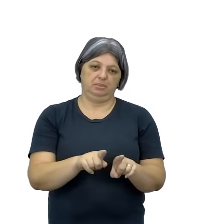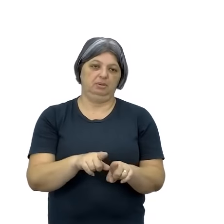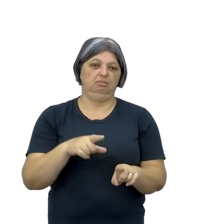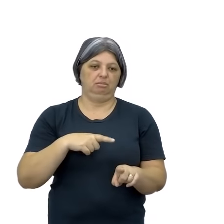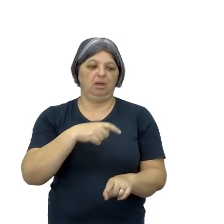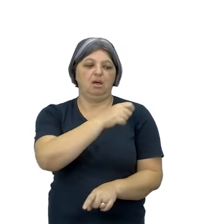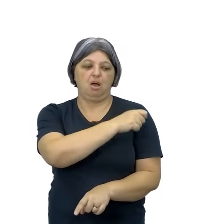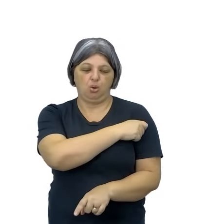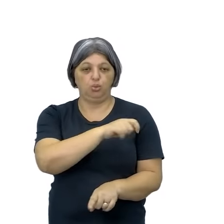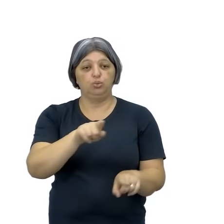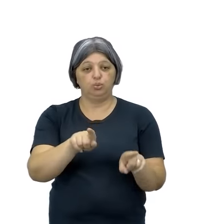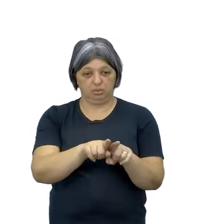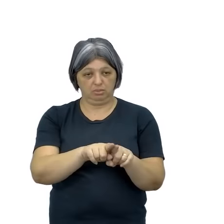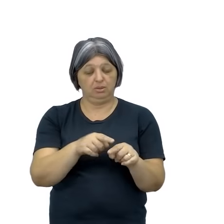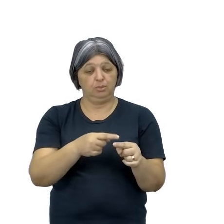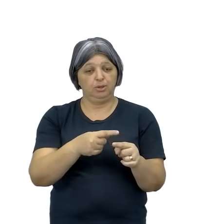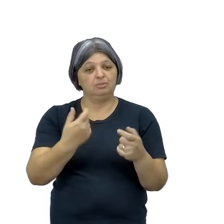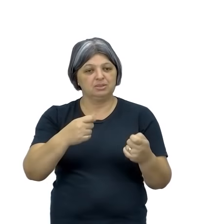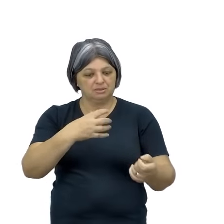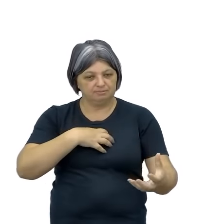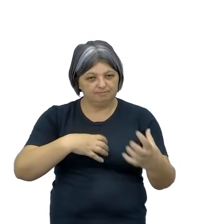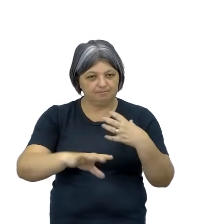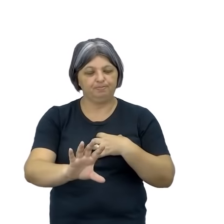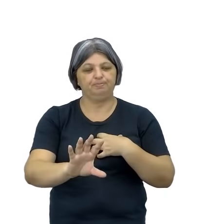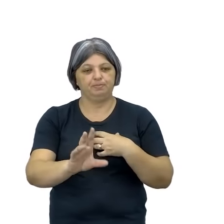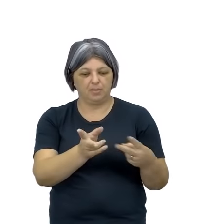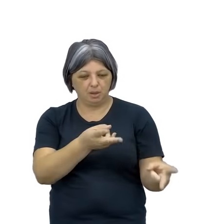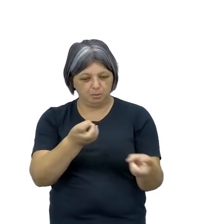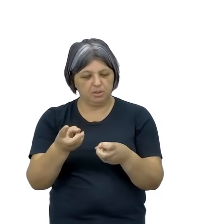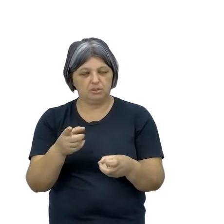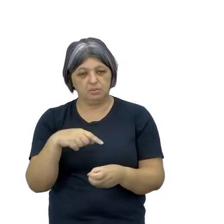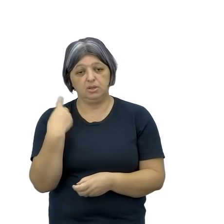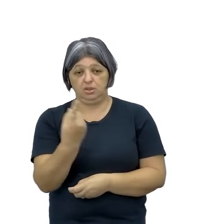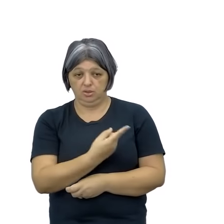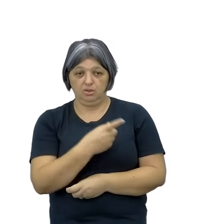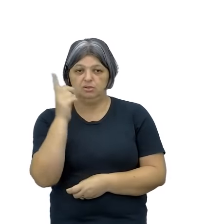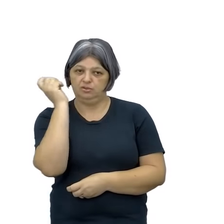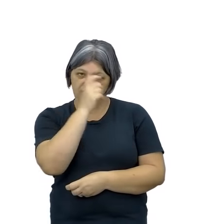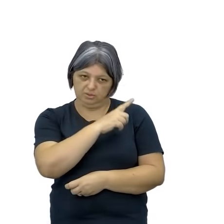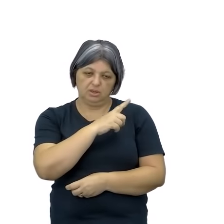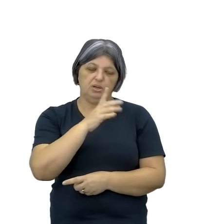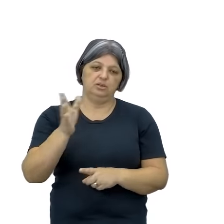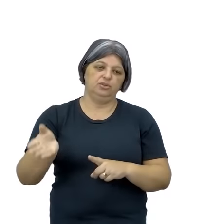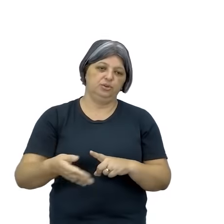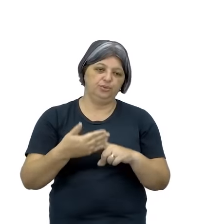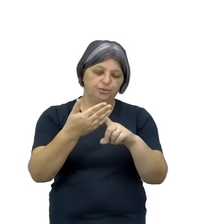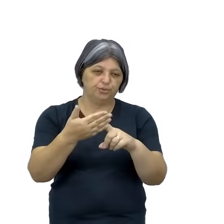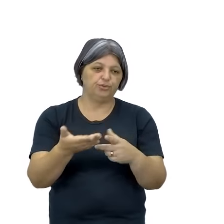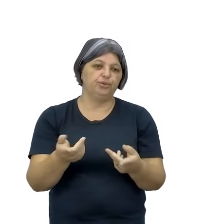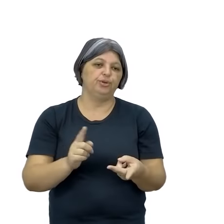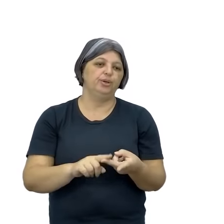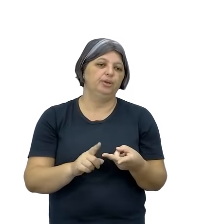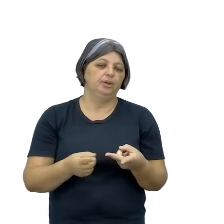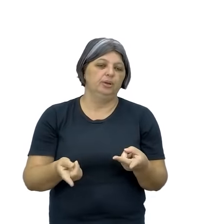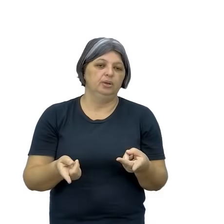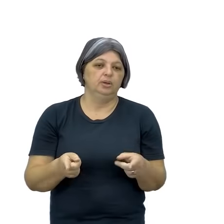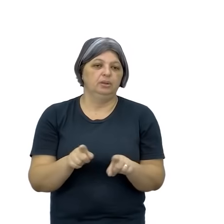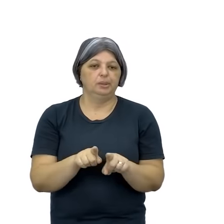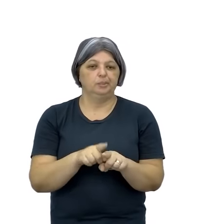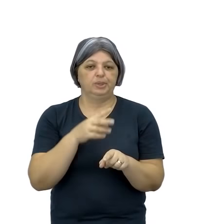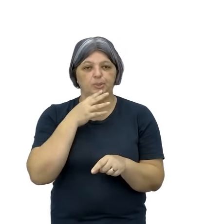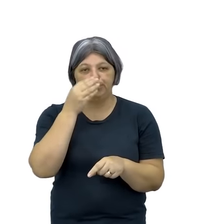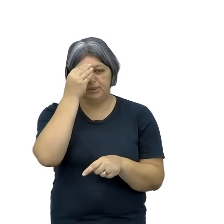colocar-se empaticamente nessa situação, ele vai perceber que as nossas dificuldades com tecnologias, as nossas dificuldades em também